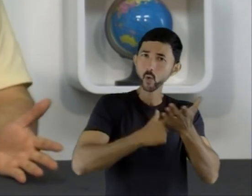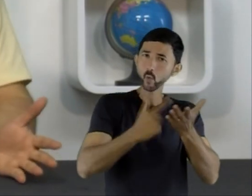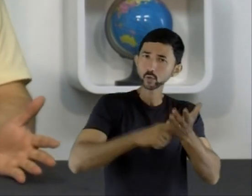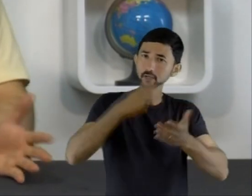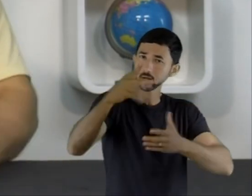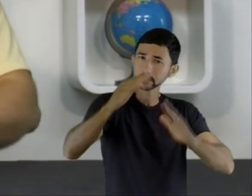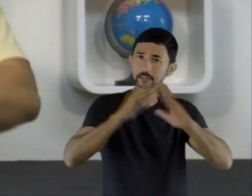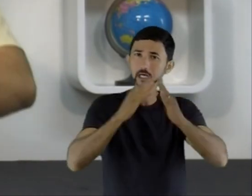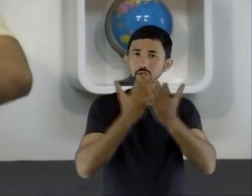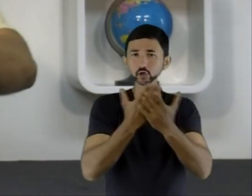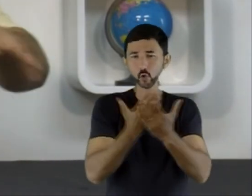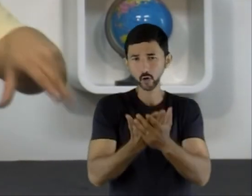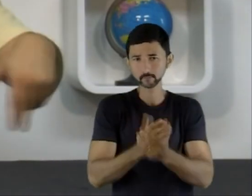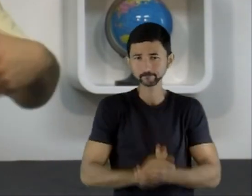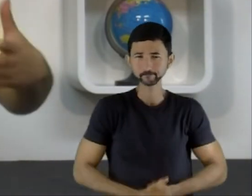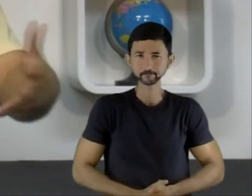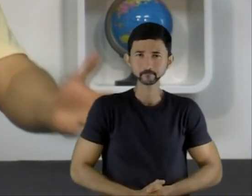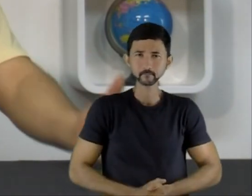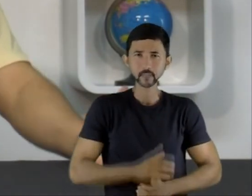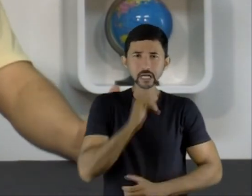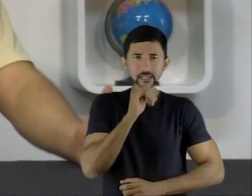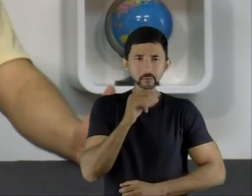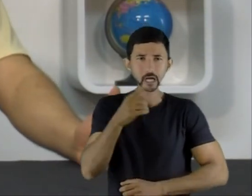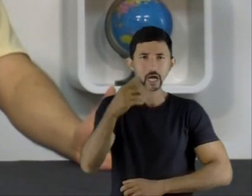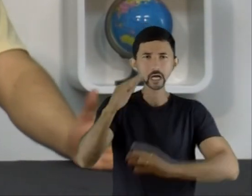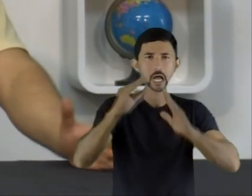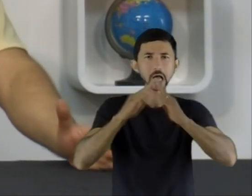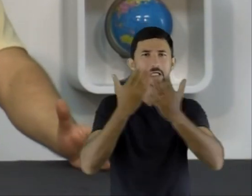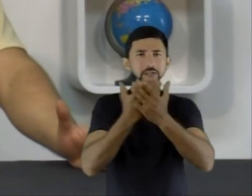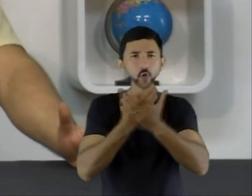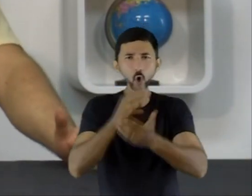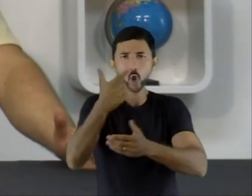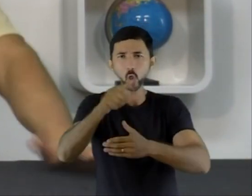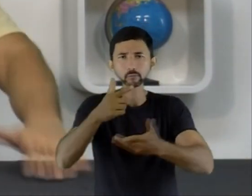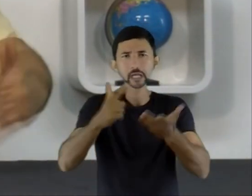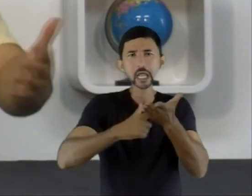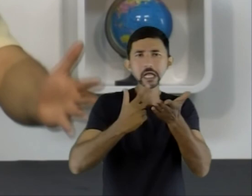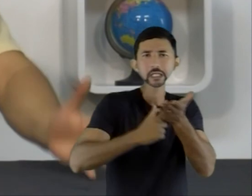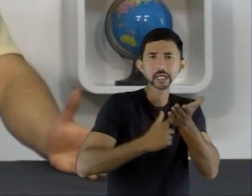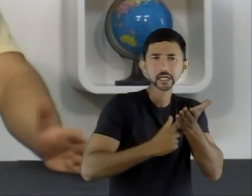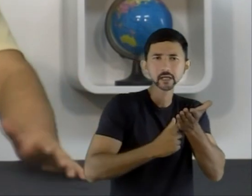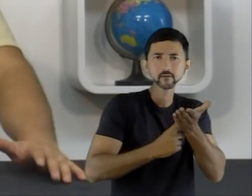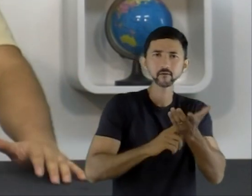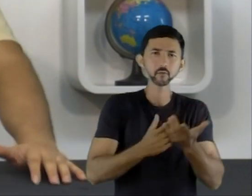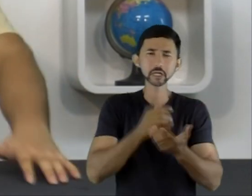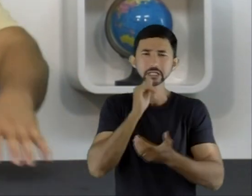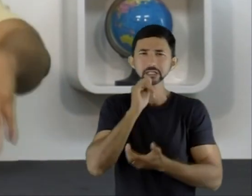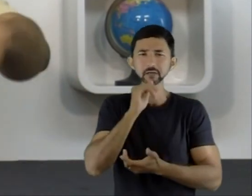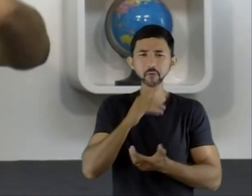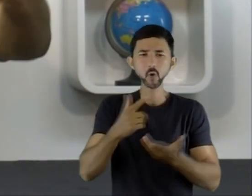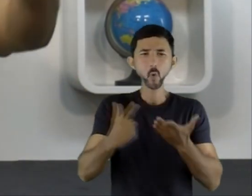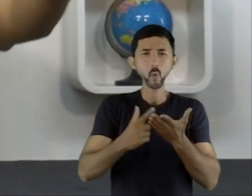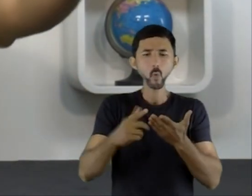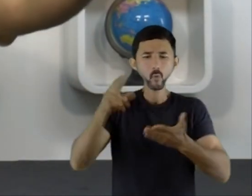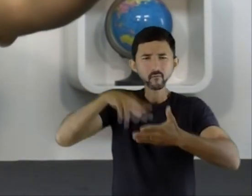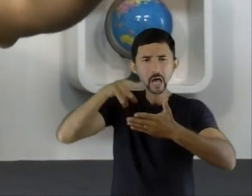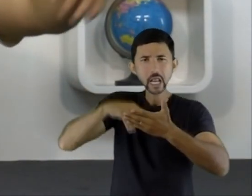está com livro didático, você pode indiretamente ler algum outro livro didático de um colega, ou